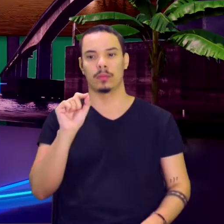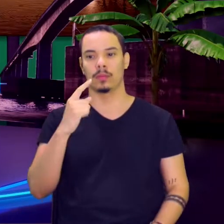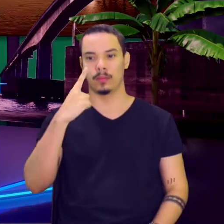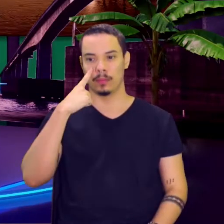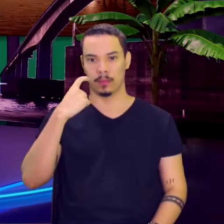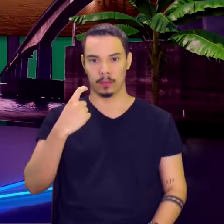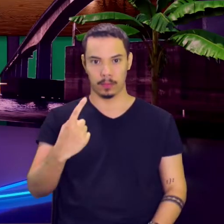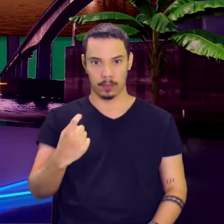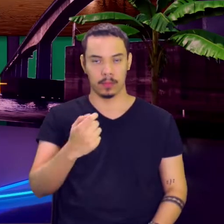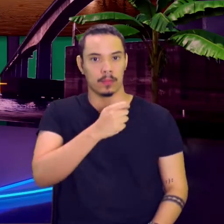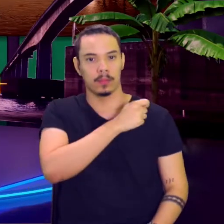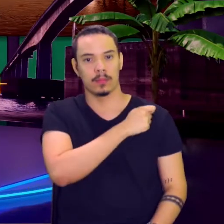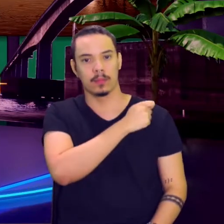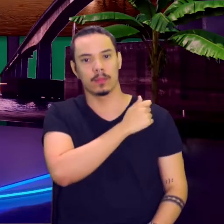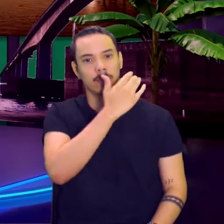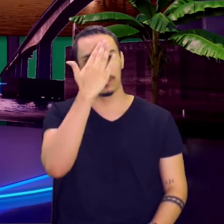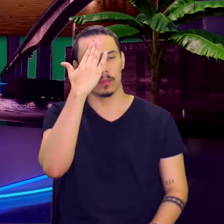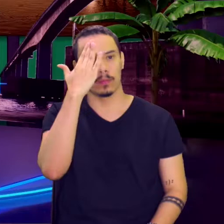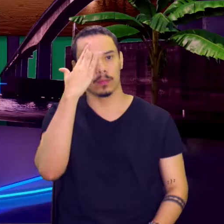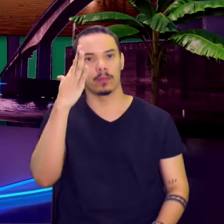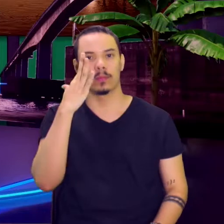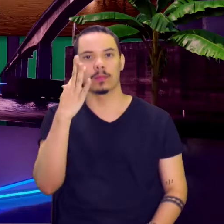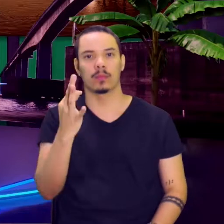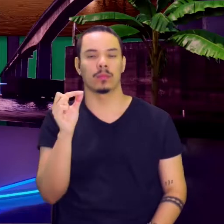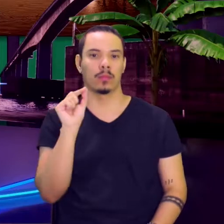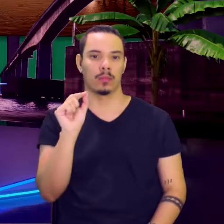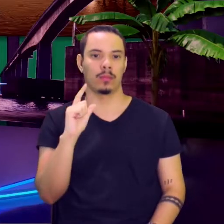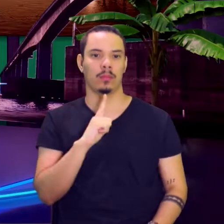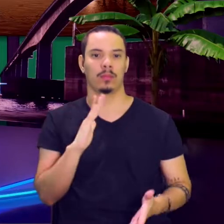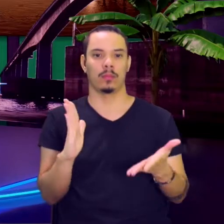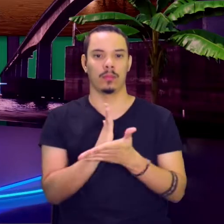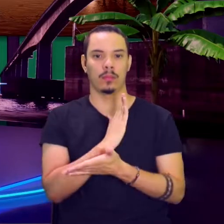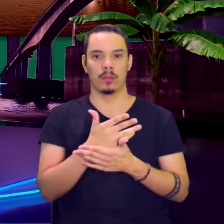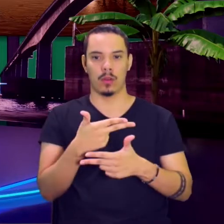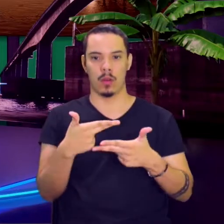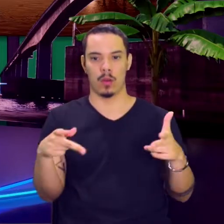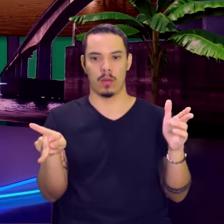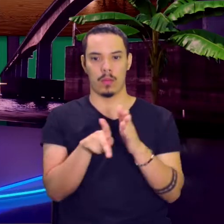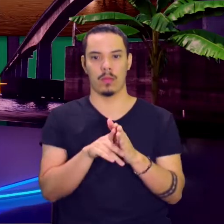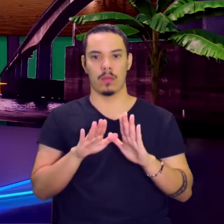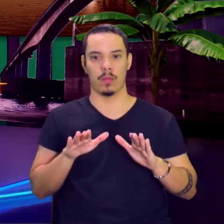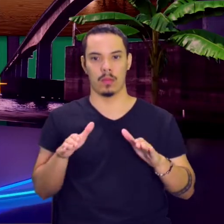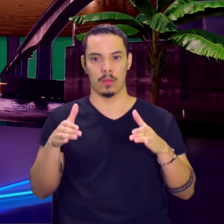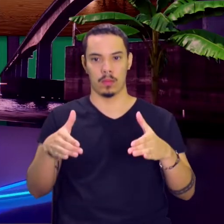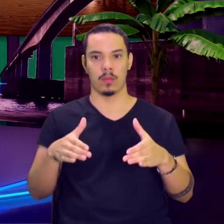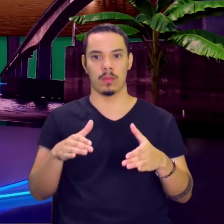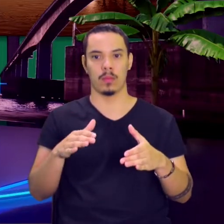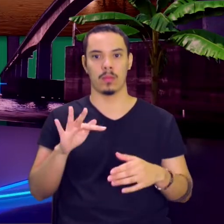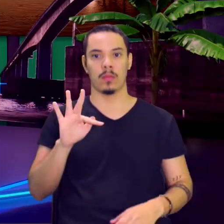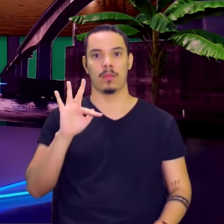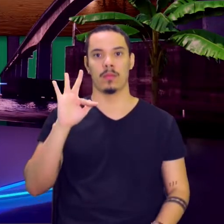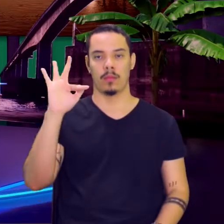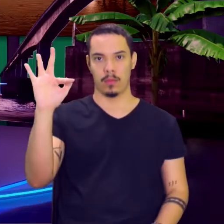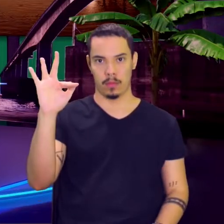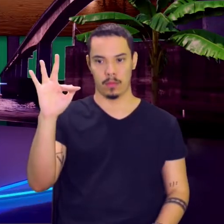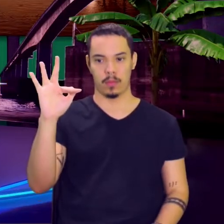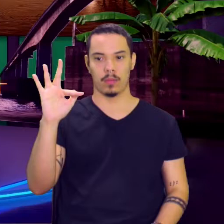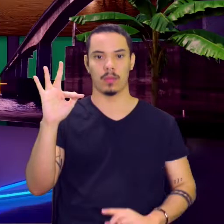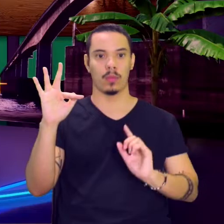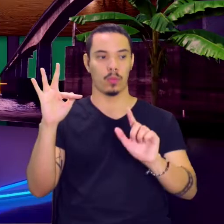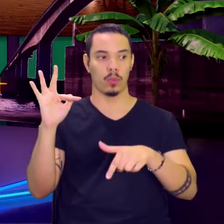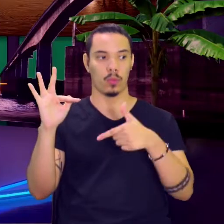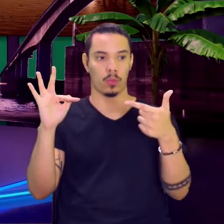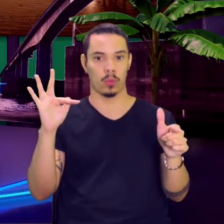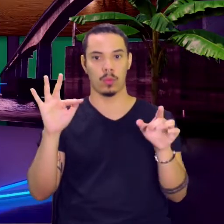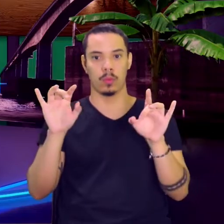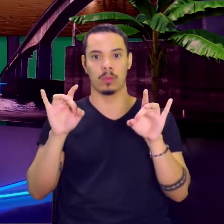o aluno saber que tem coisas que são específicas da União. Sim. Tem outras que são específicas